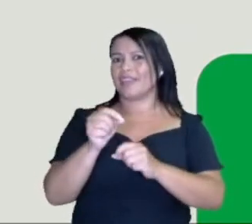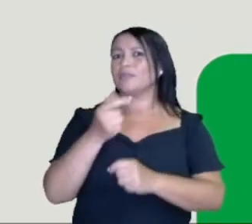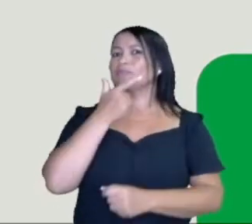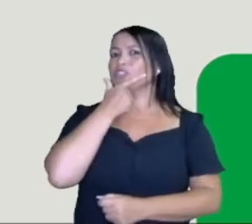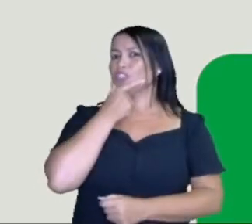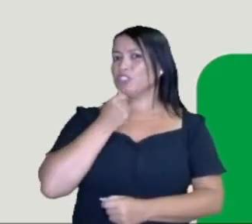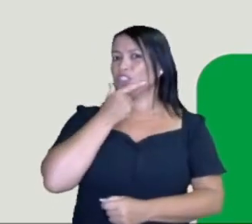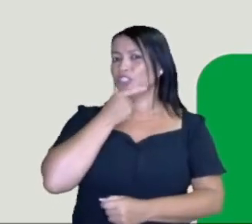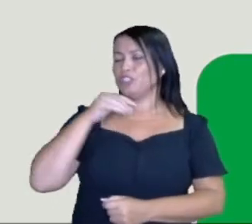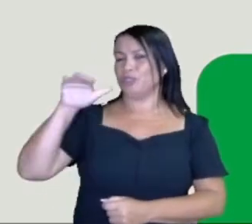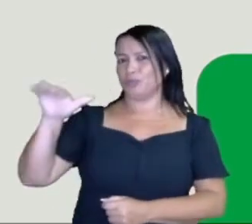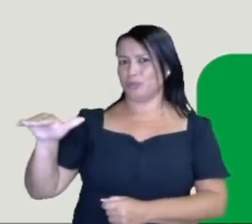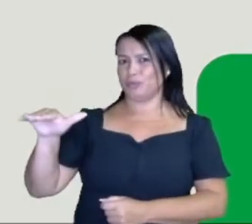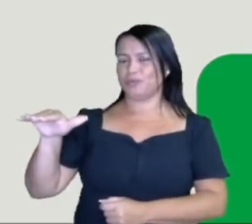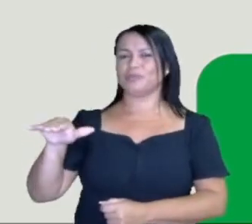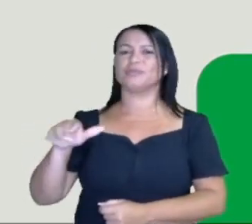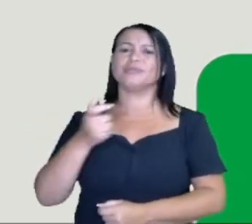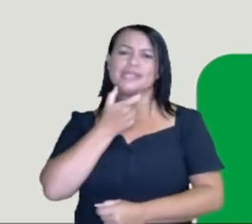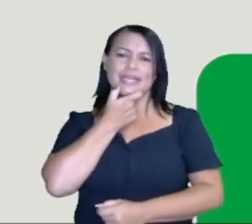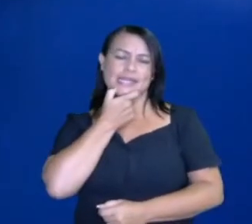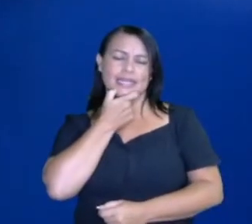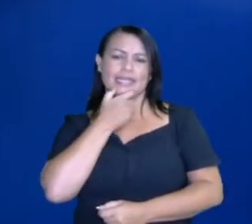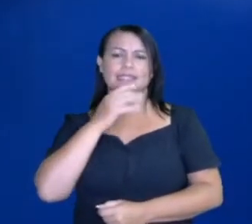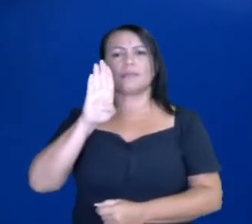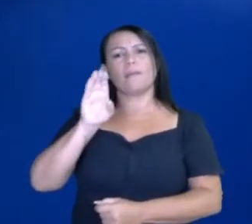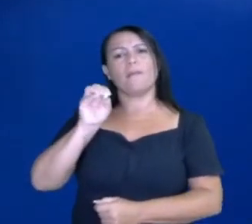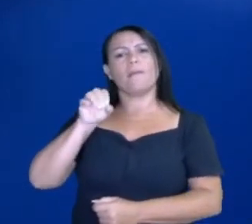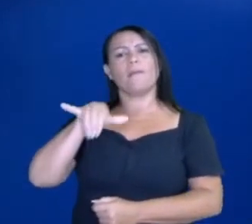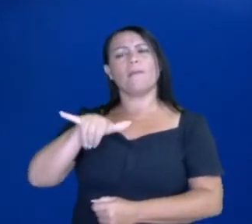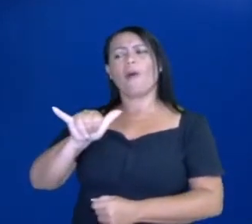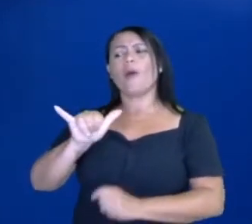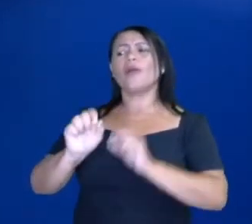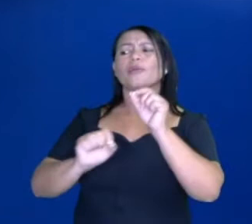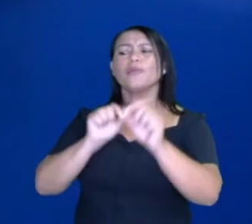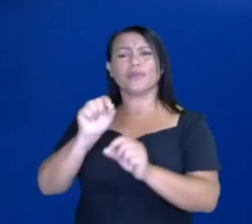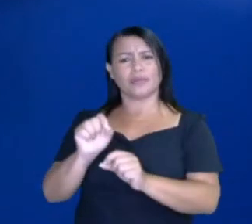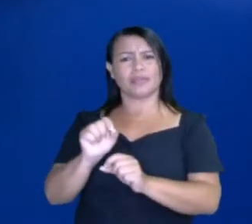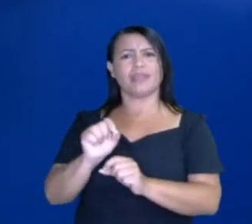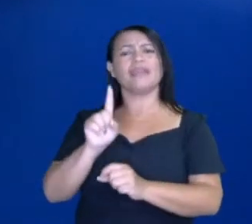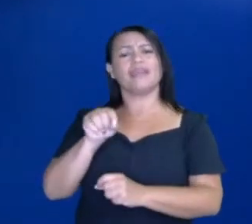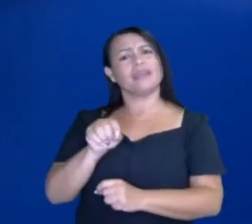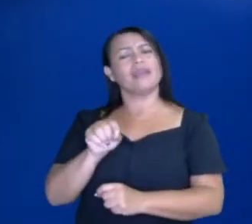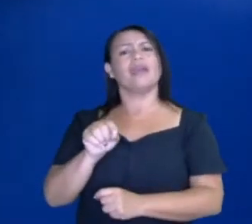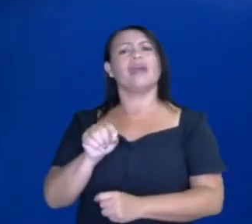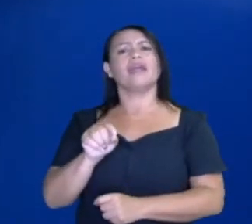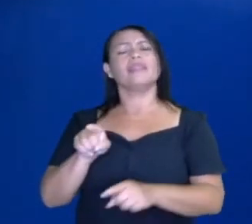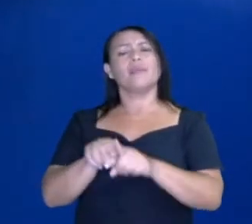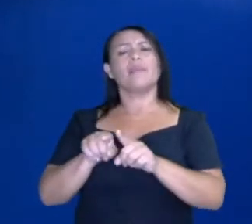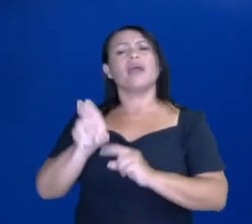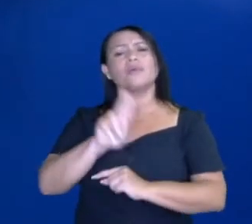garoto, menino em inglês, né? Que boy é uma palavra que nós sim usamos na